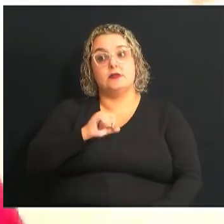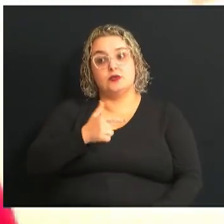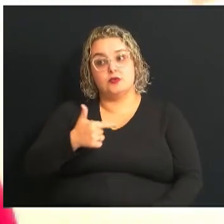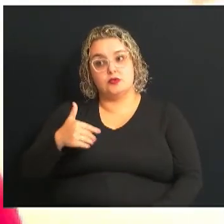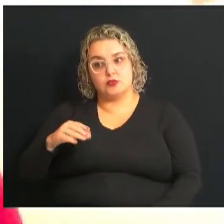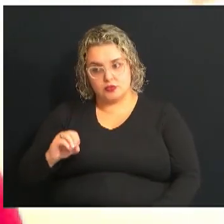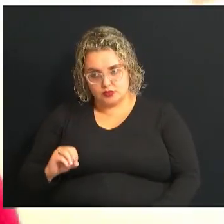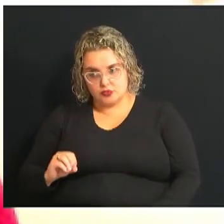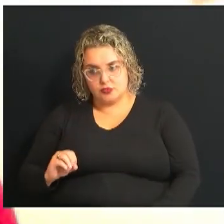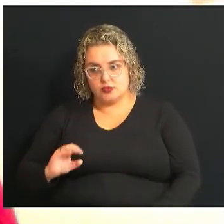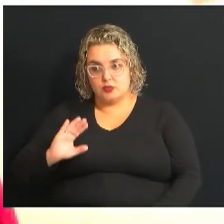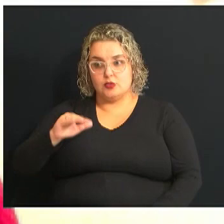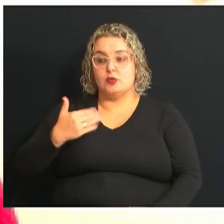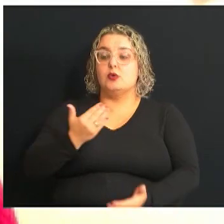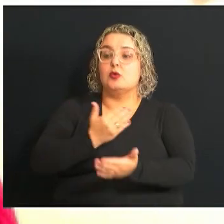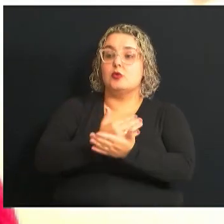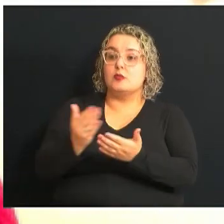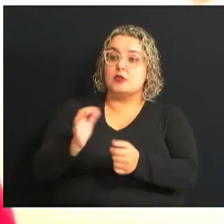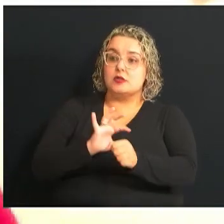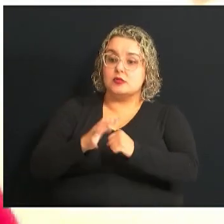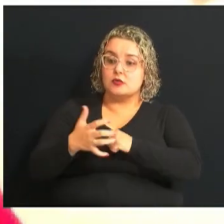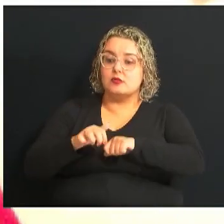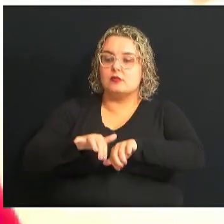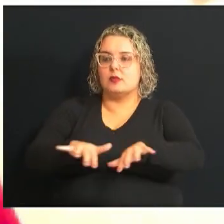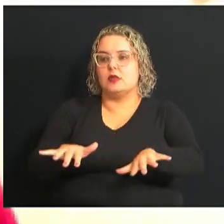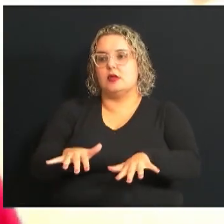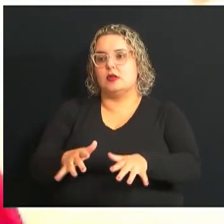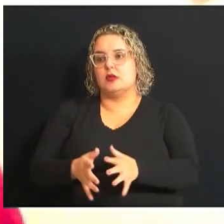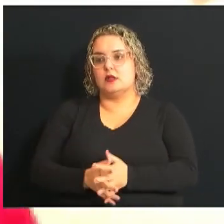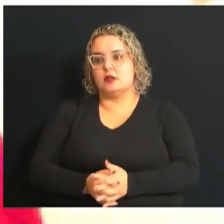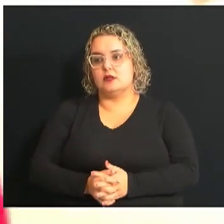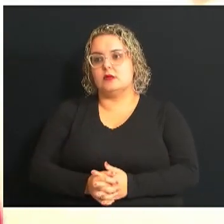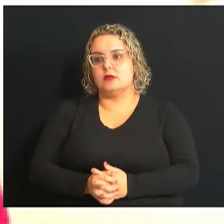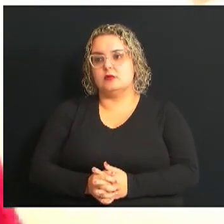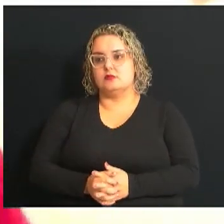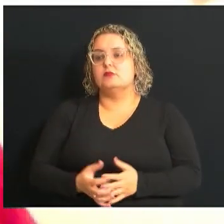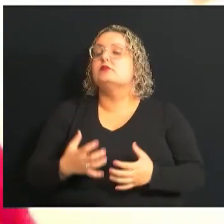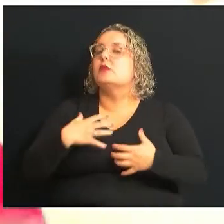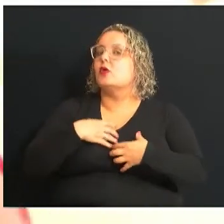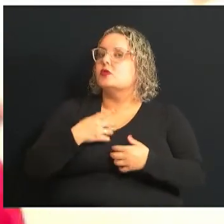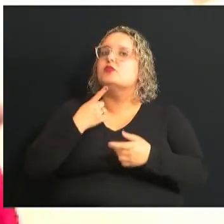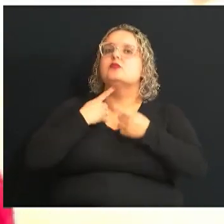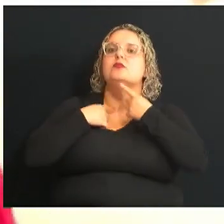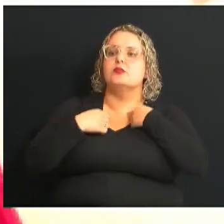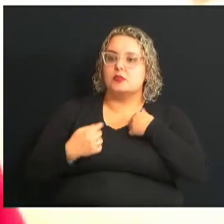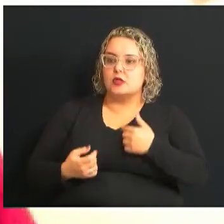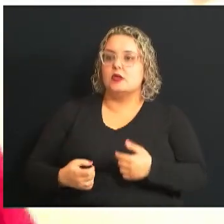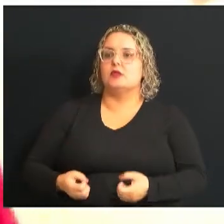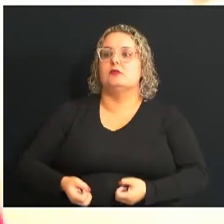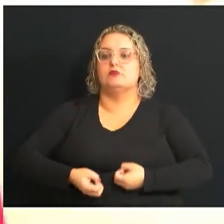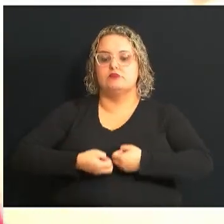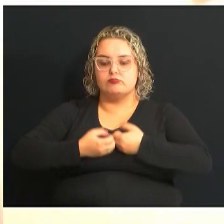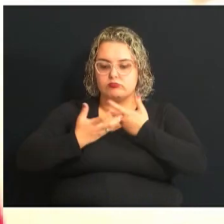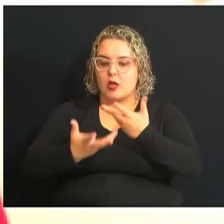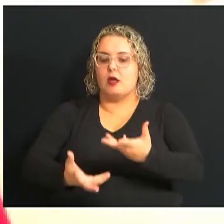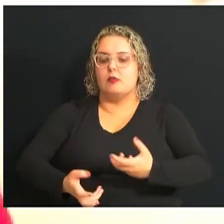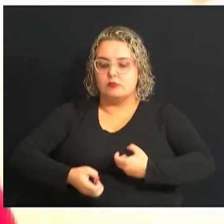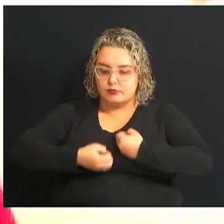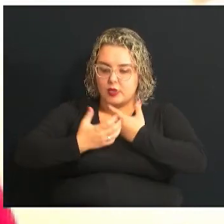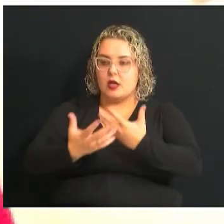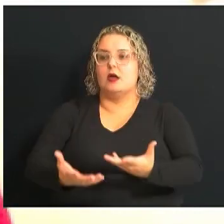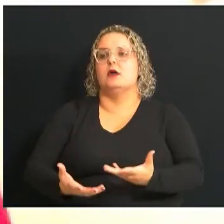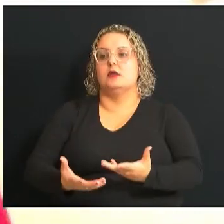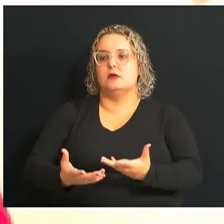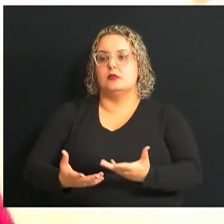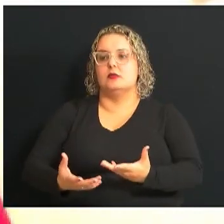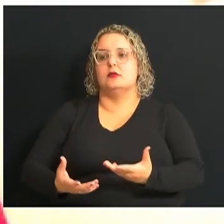foi logo que começou a pandemia, eu senti uma necessidade muito grande de botar para fora, assim, foi um movimento de transbordo